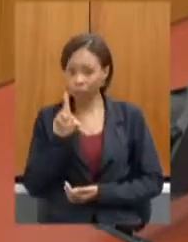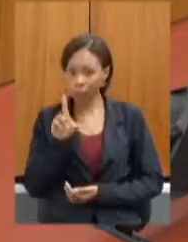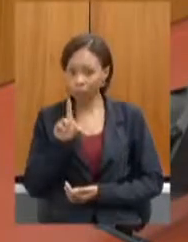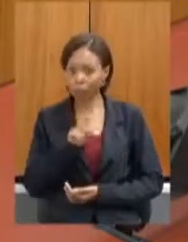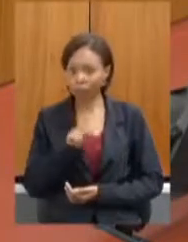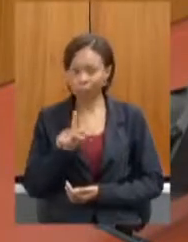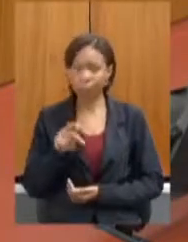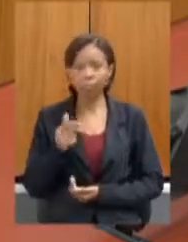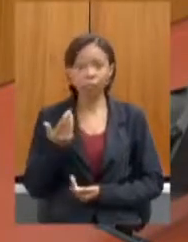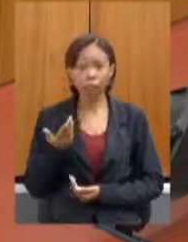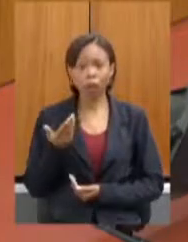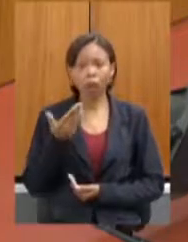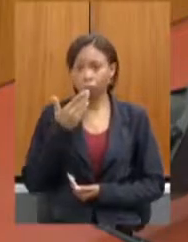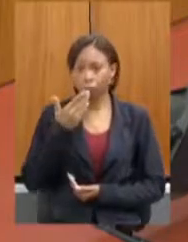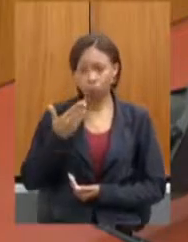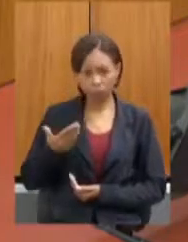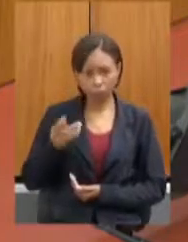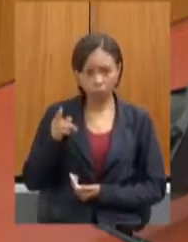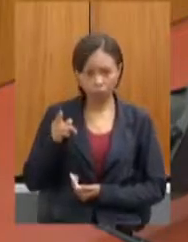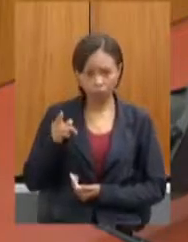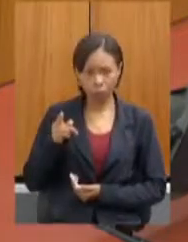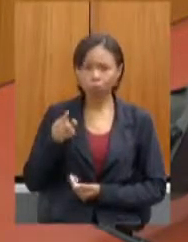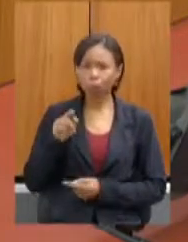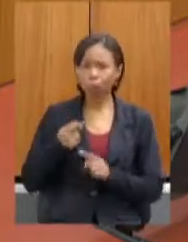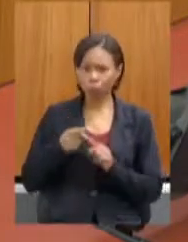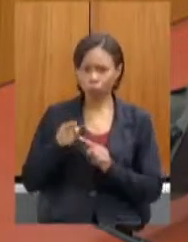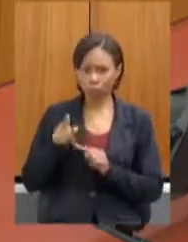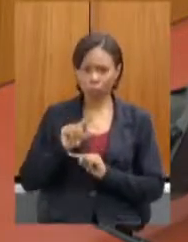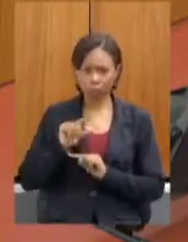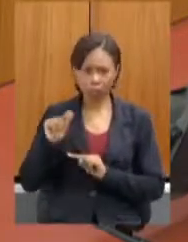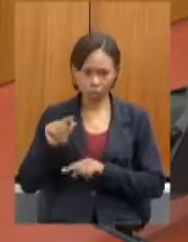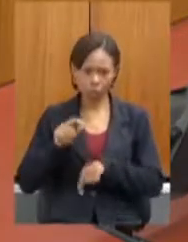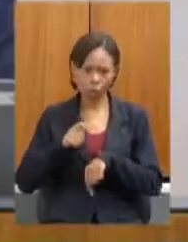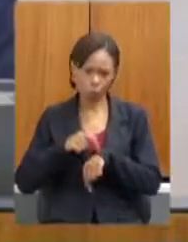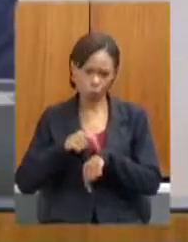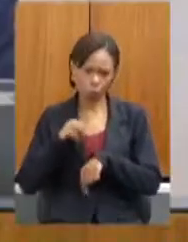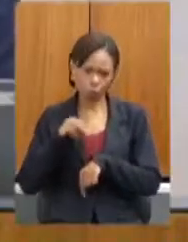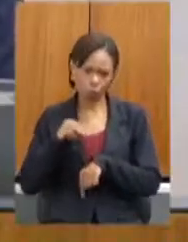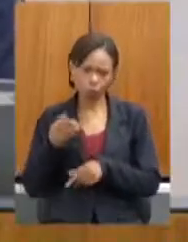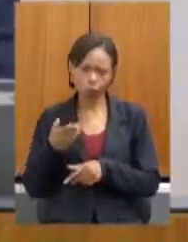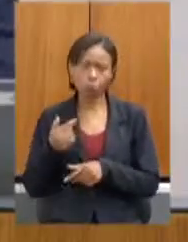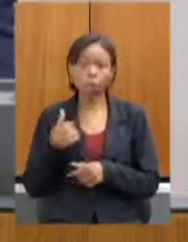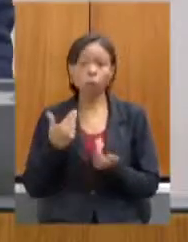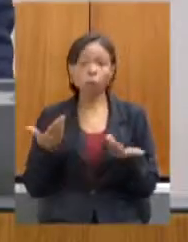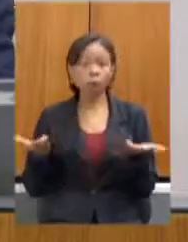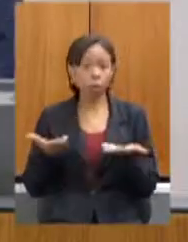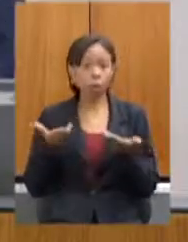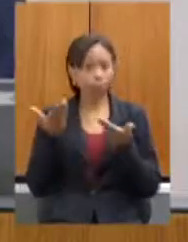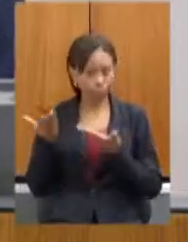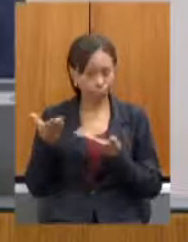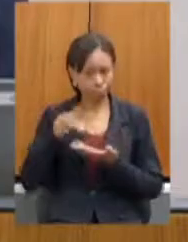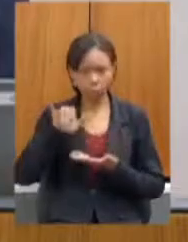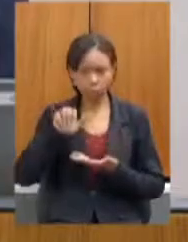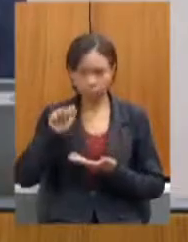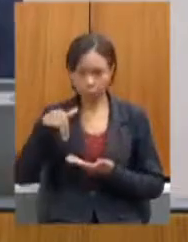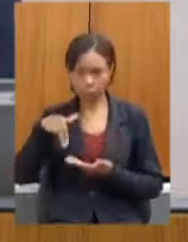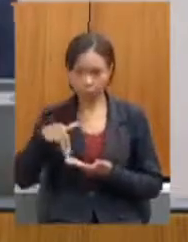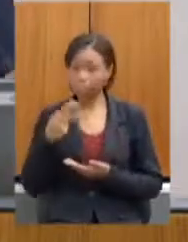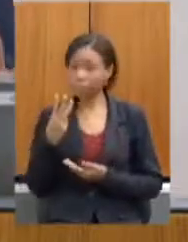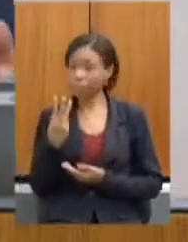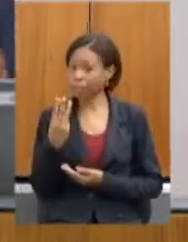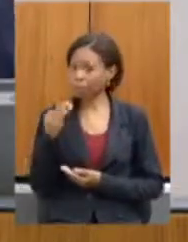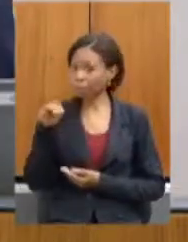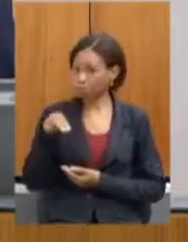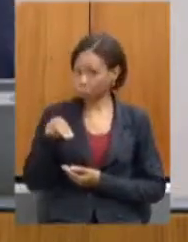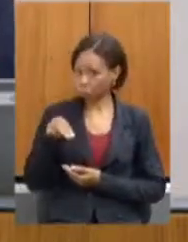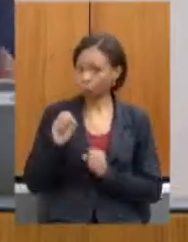atendendo a sua solicitação só teve que se ausentar durante alguns minutos eu passo a palavra vossa excelência por três minutos para